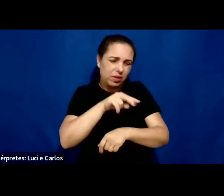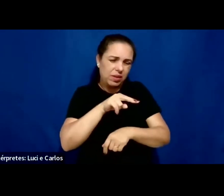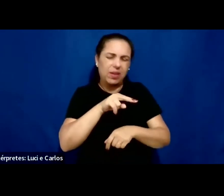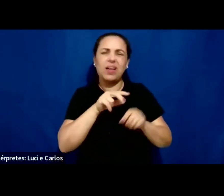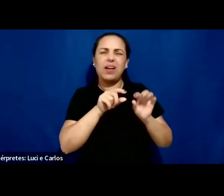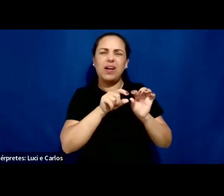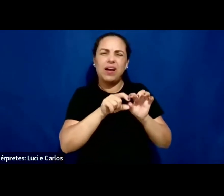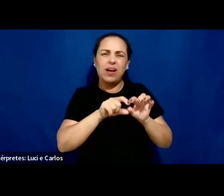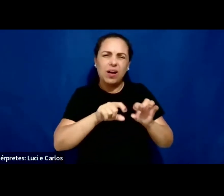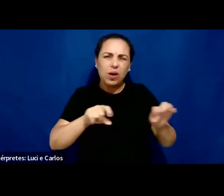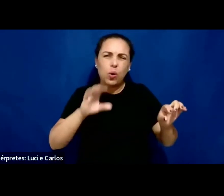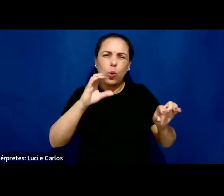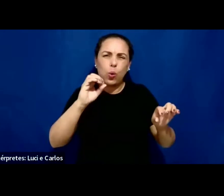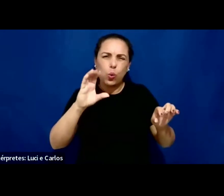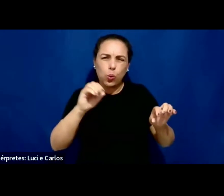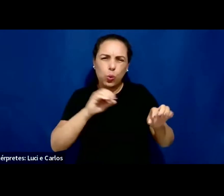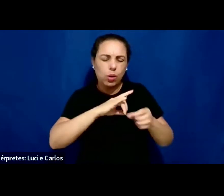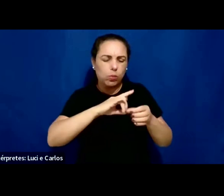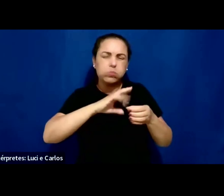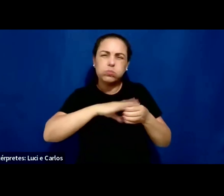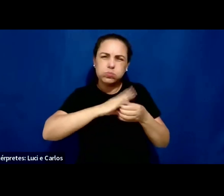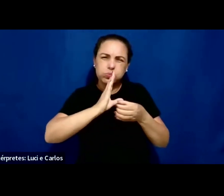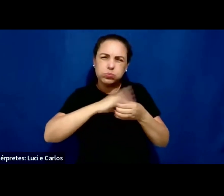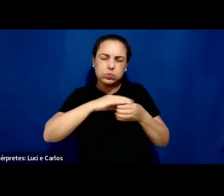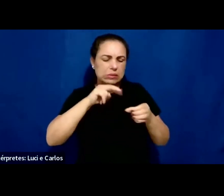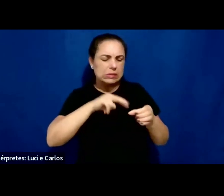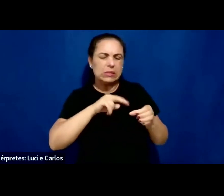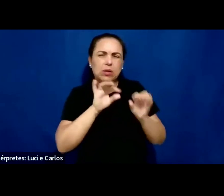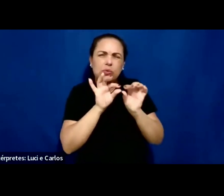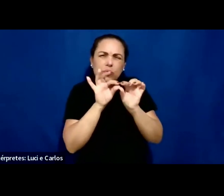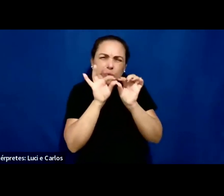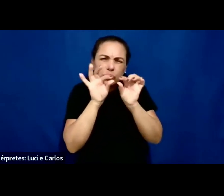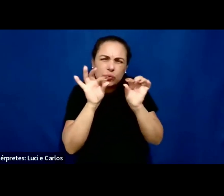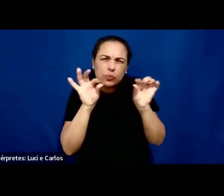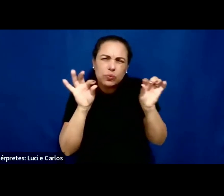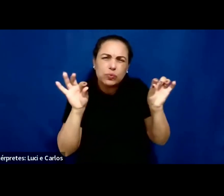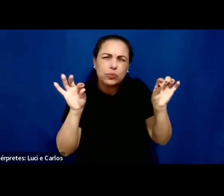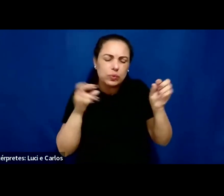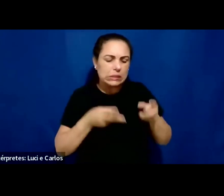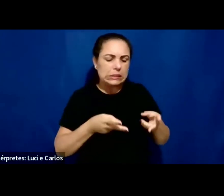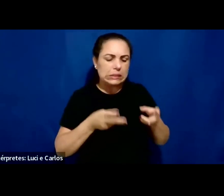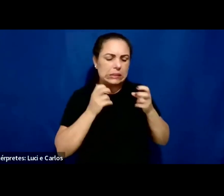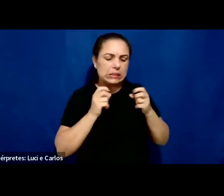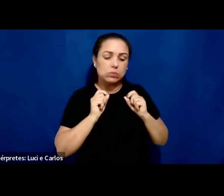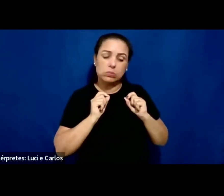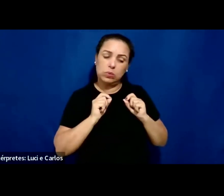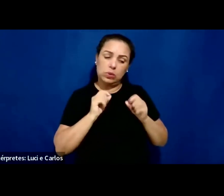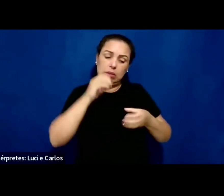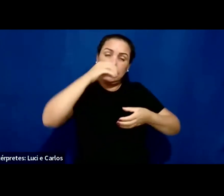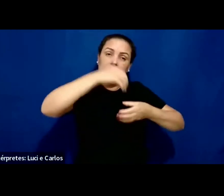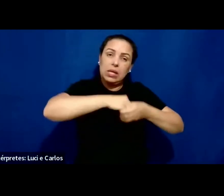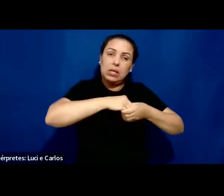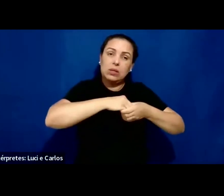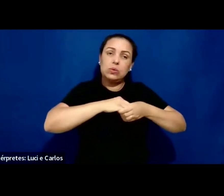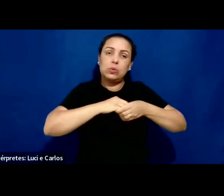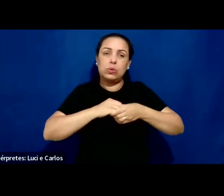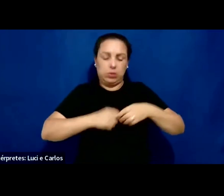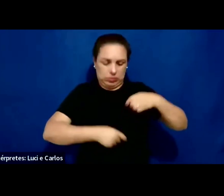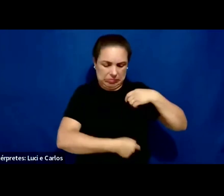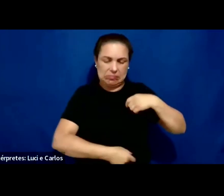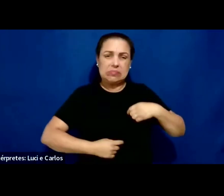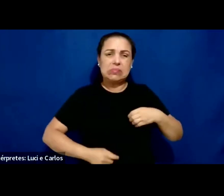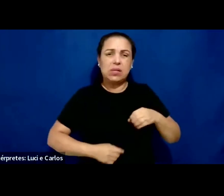ser sinal de que algo está bloqueando o seu intestino, não é verdade? Então tem que ter muito cuidado, né?